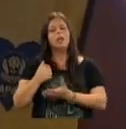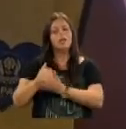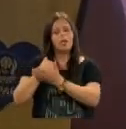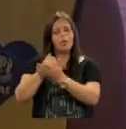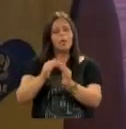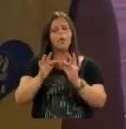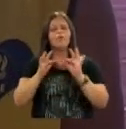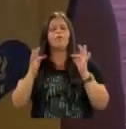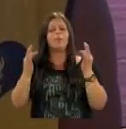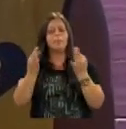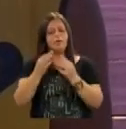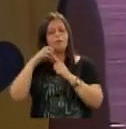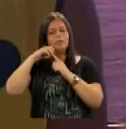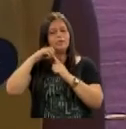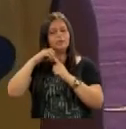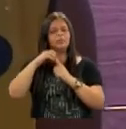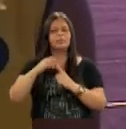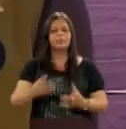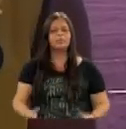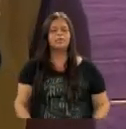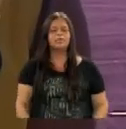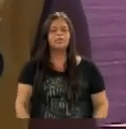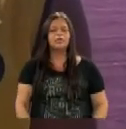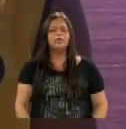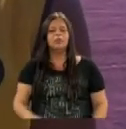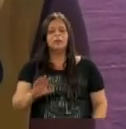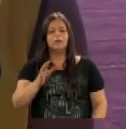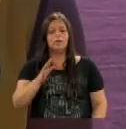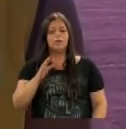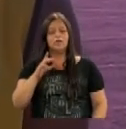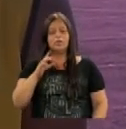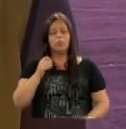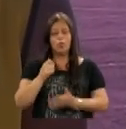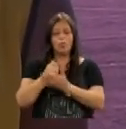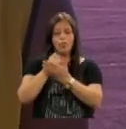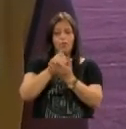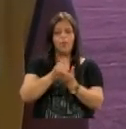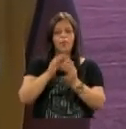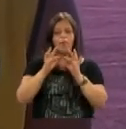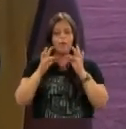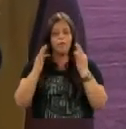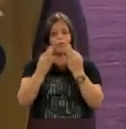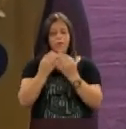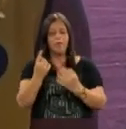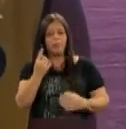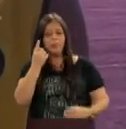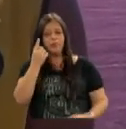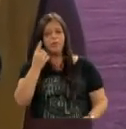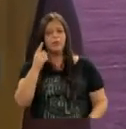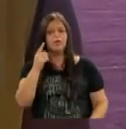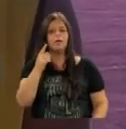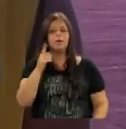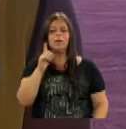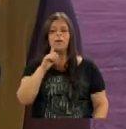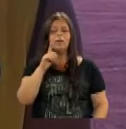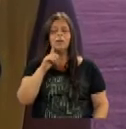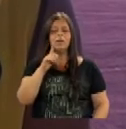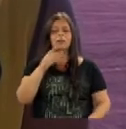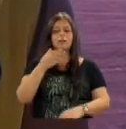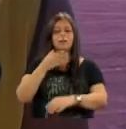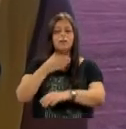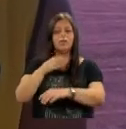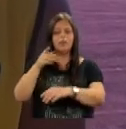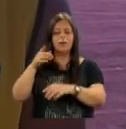depois a família viveu e talvez não fosse o apoio da família em primeiro lugar que digo não adianta daniel filho com deficiência na